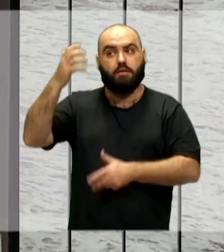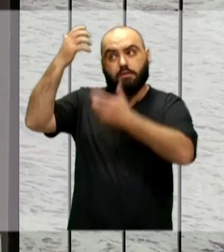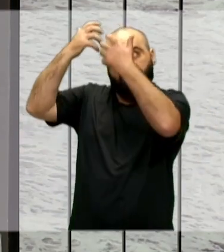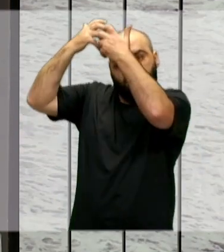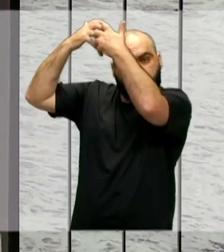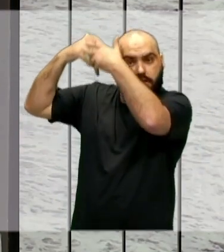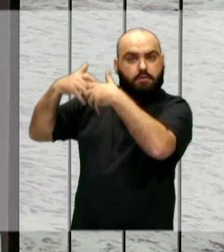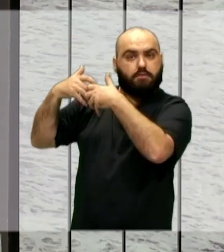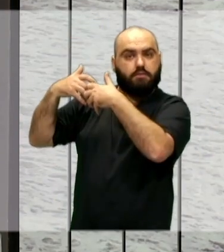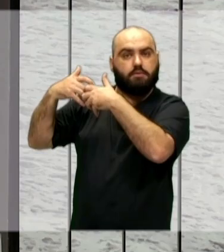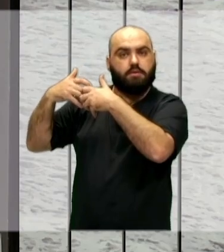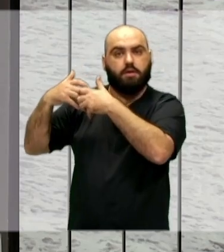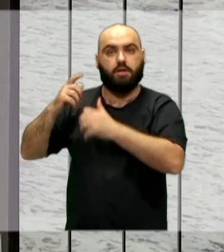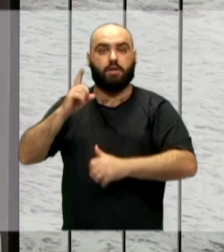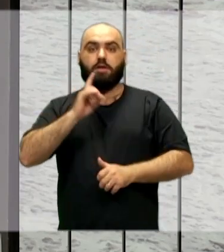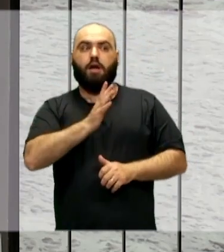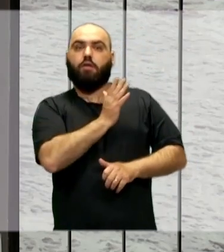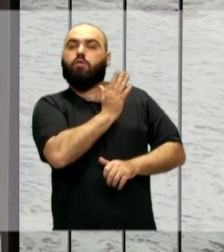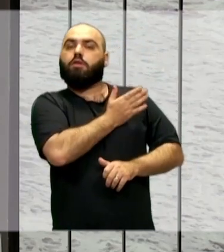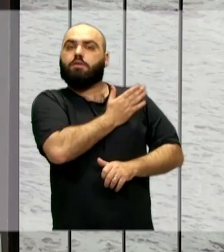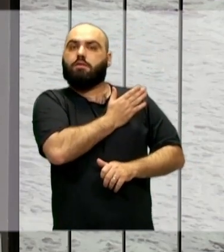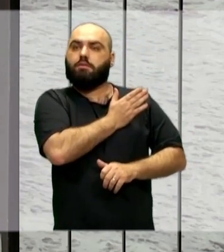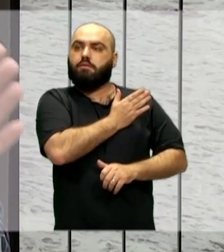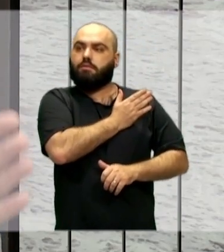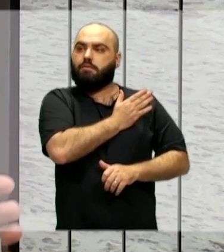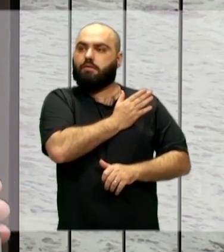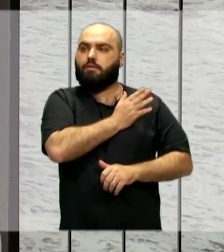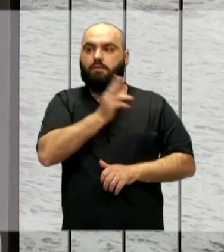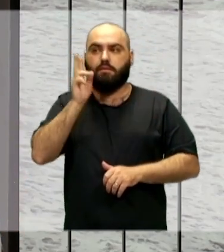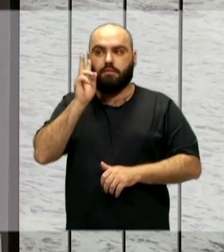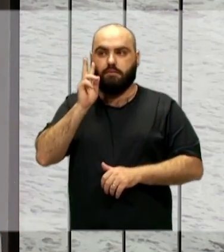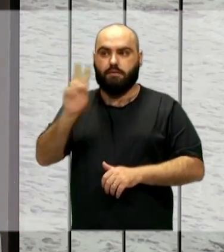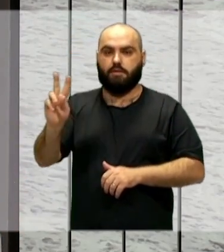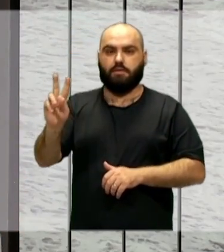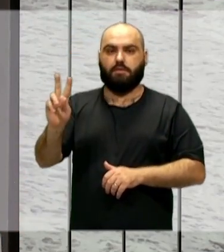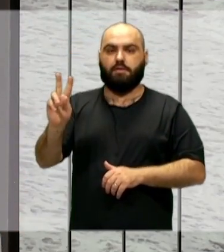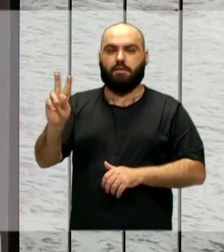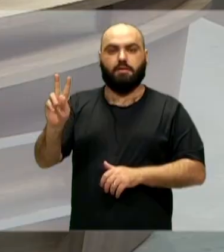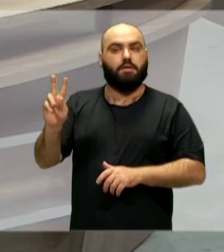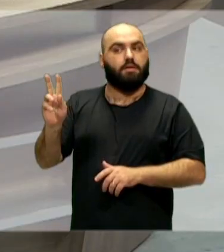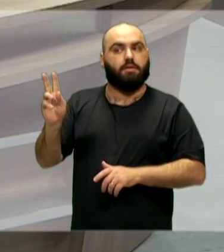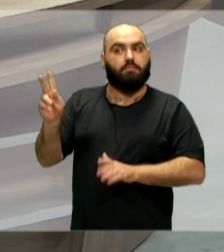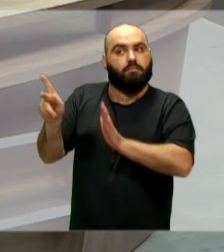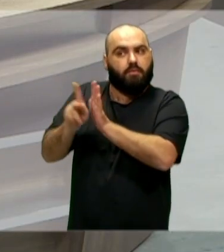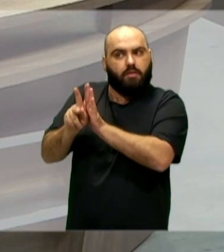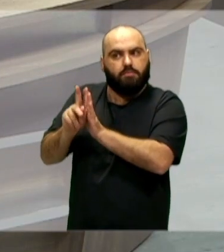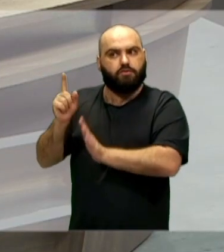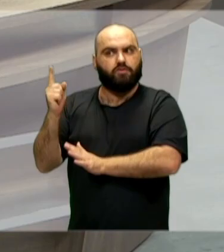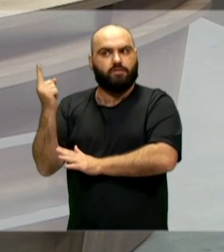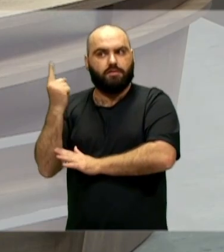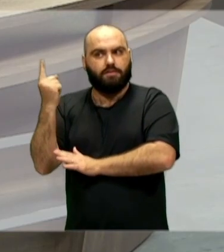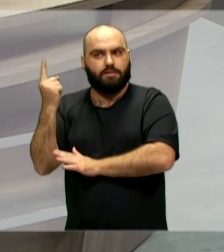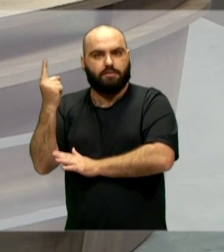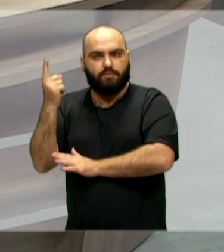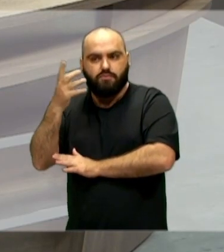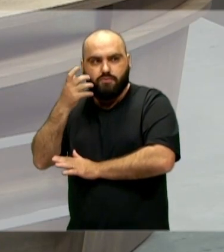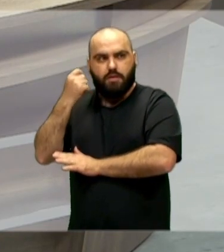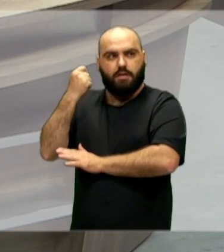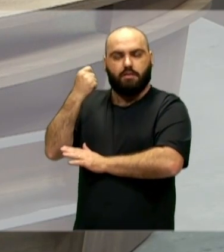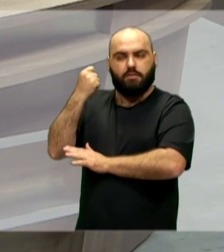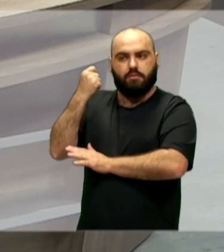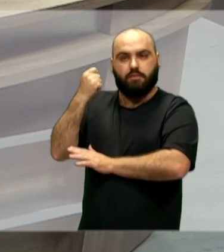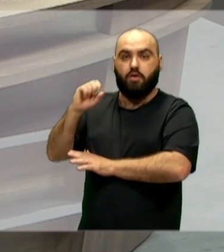coração, que é aquilo que o teu coração bate mais forte. Seja entre quatro paredes, entre aspas, ou no convívio social, uma